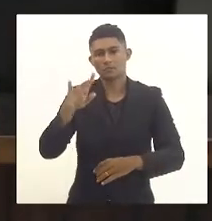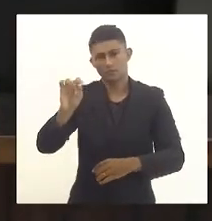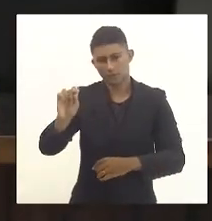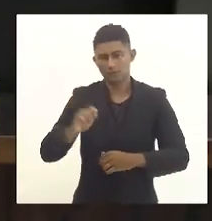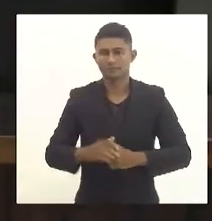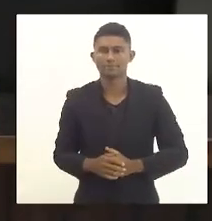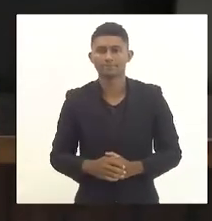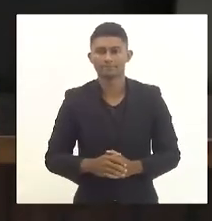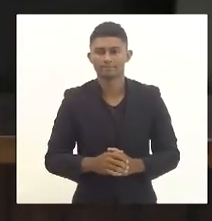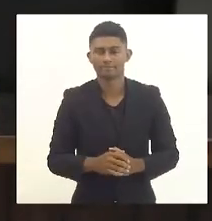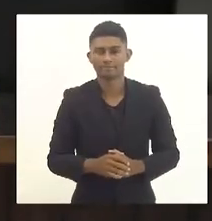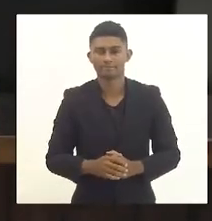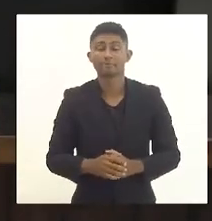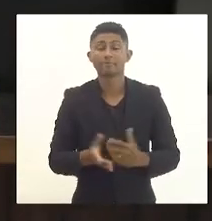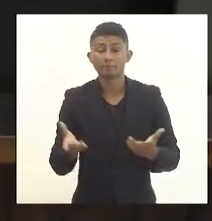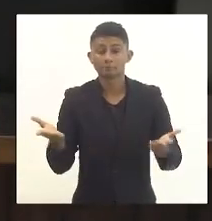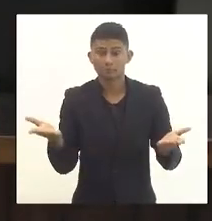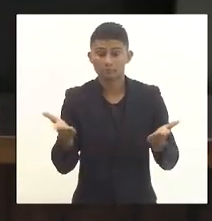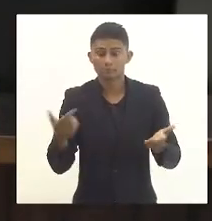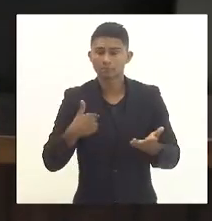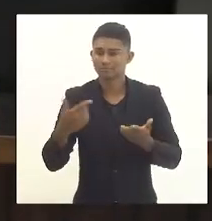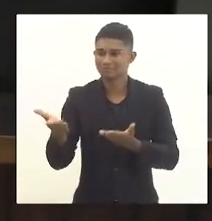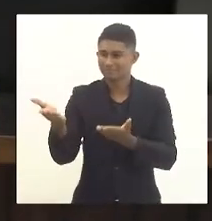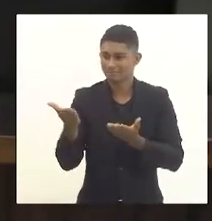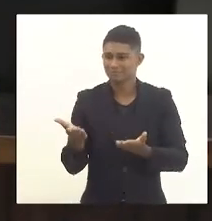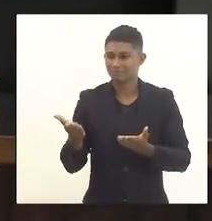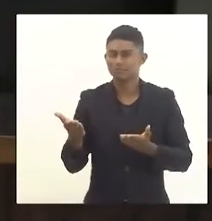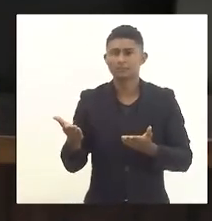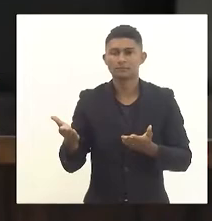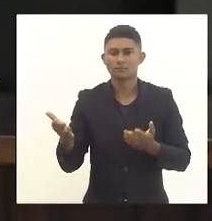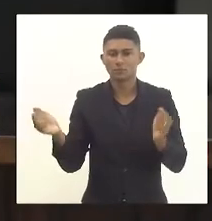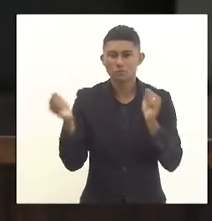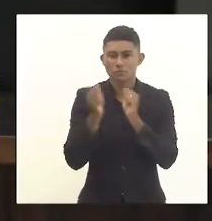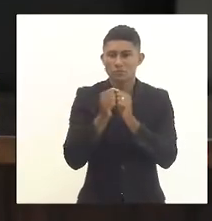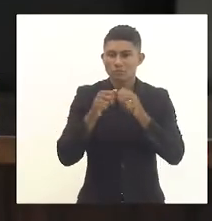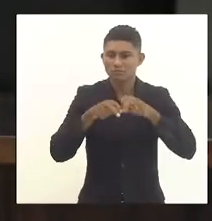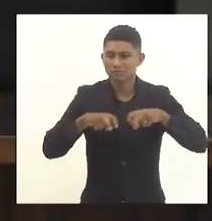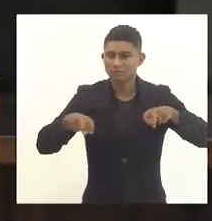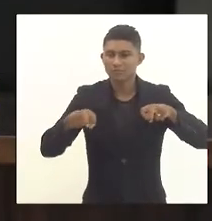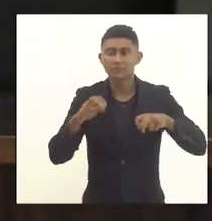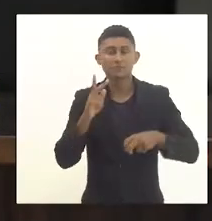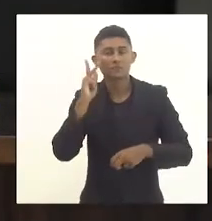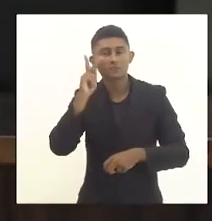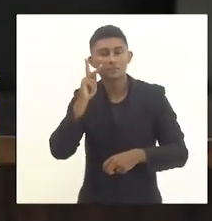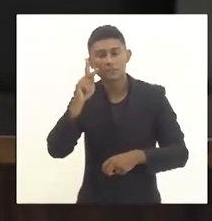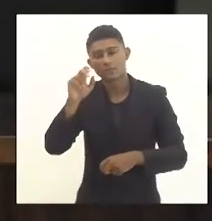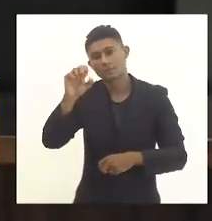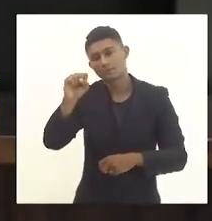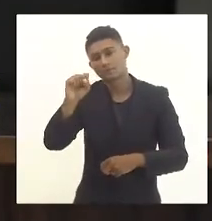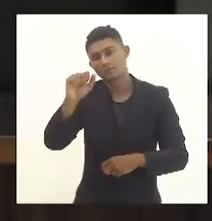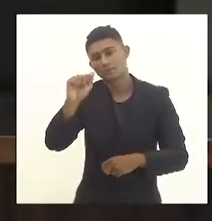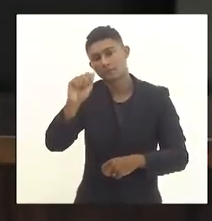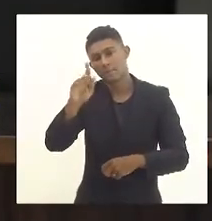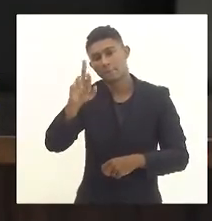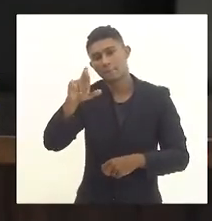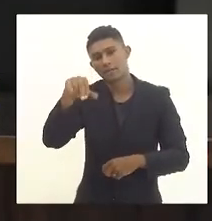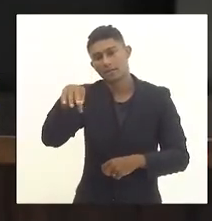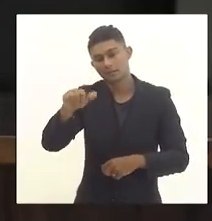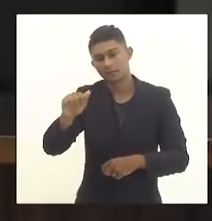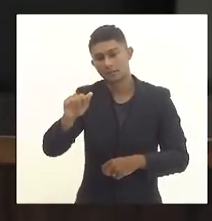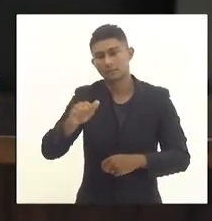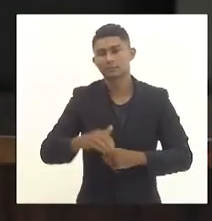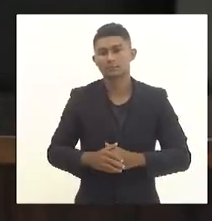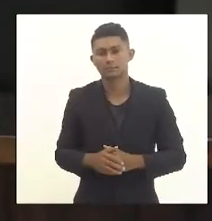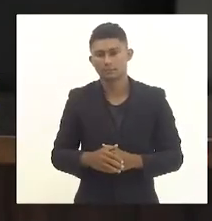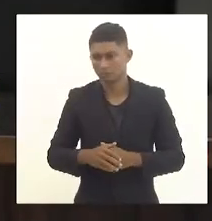queria convidar para estar aqui a vereadora Sabrina Soares.